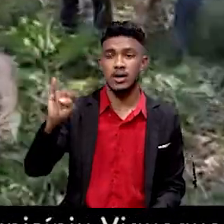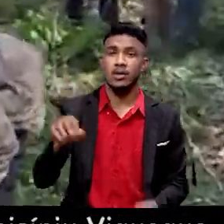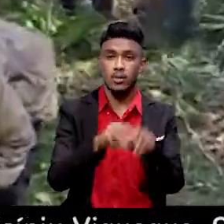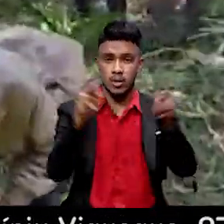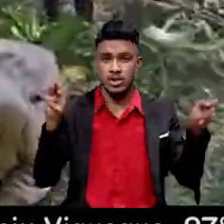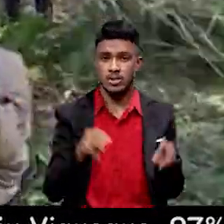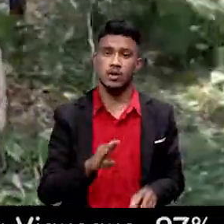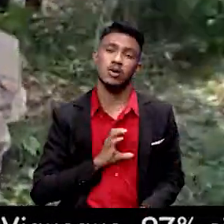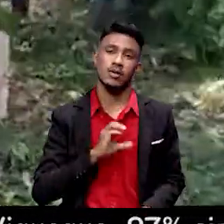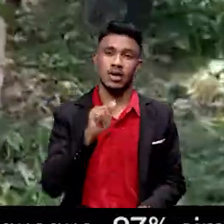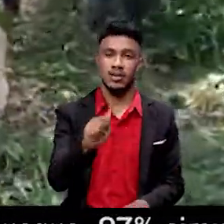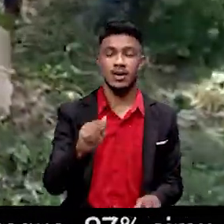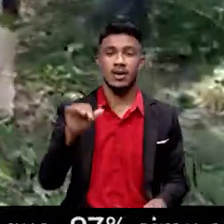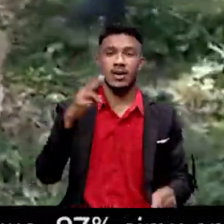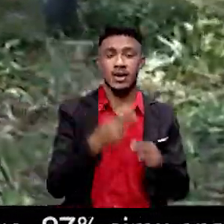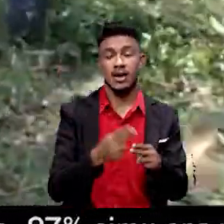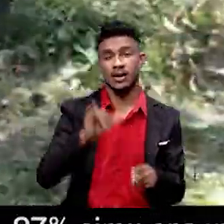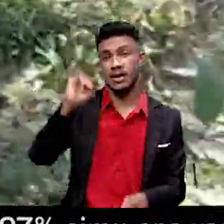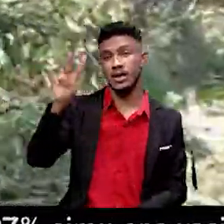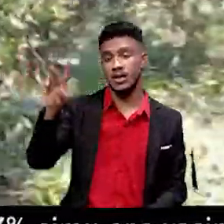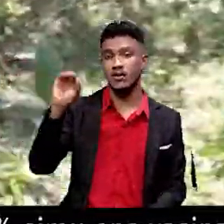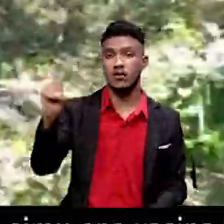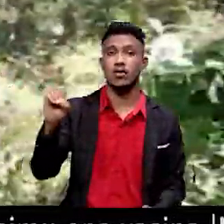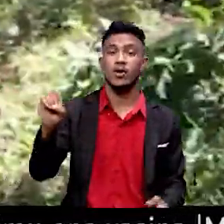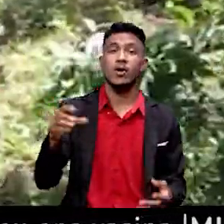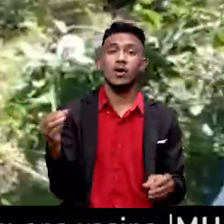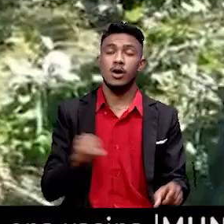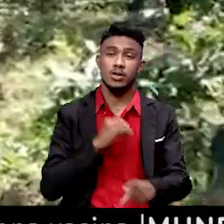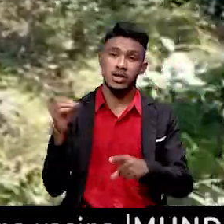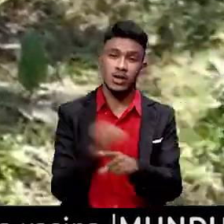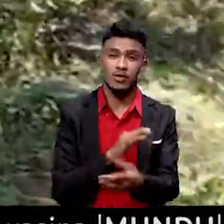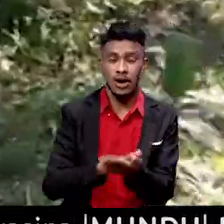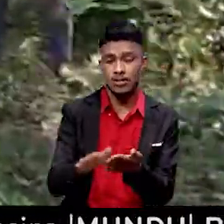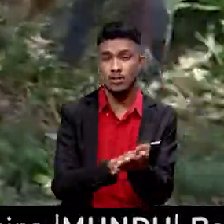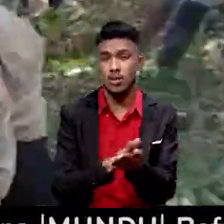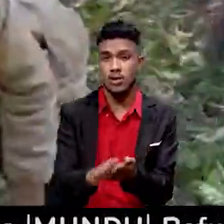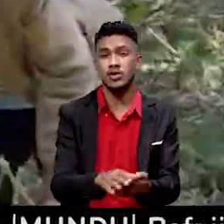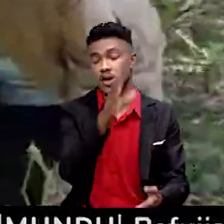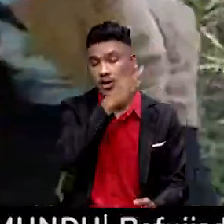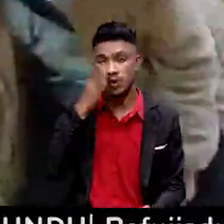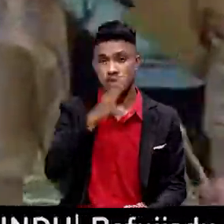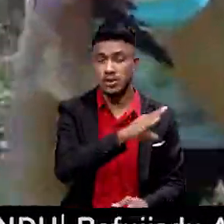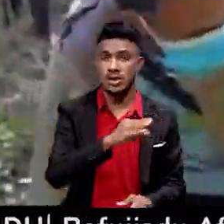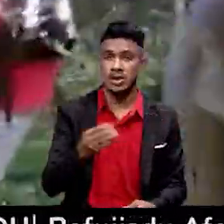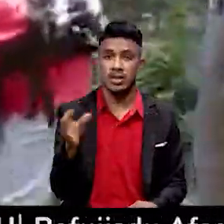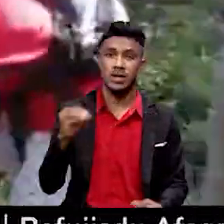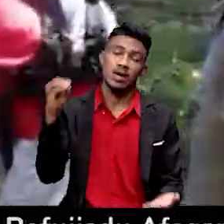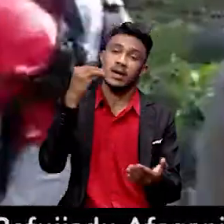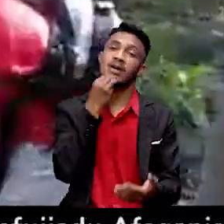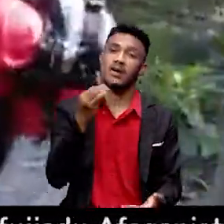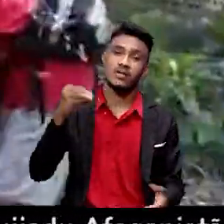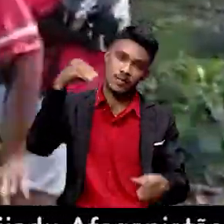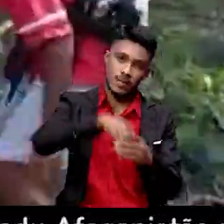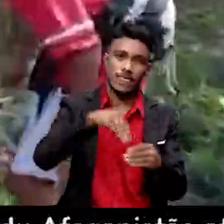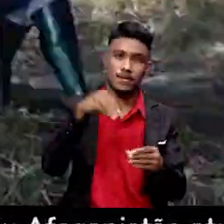nem. Ivo de Jesus Sateten, objetivo hamos tos no natarne, o insamak bela kuda fila fale produto lokal sira hodi for resultado